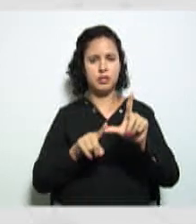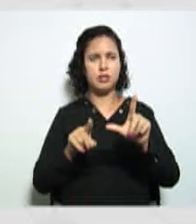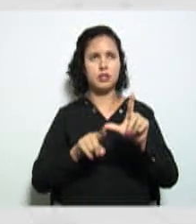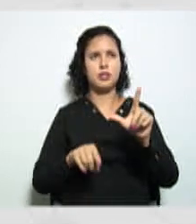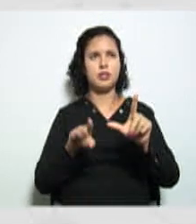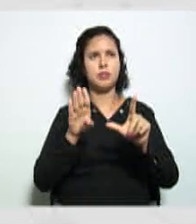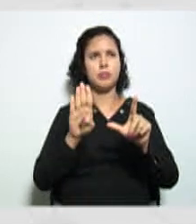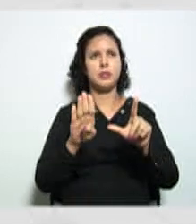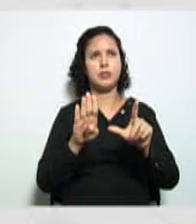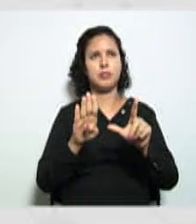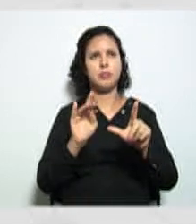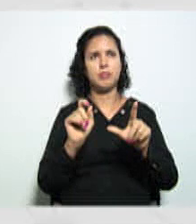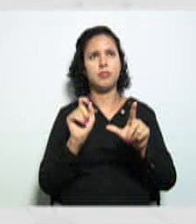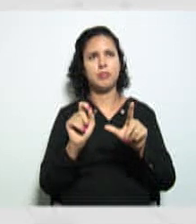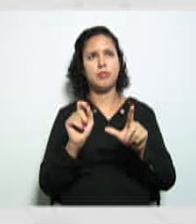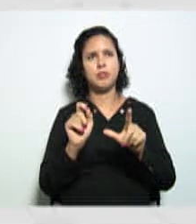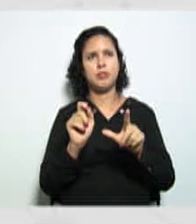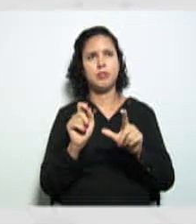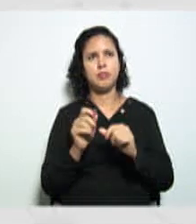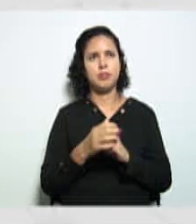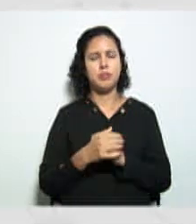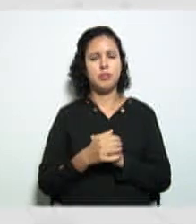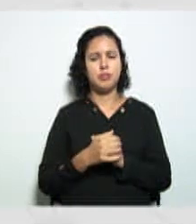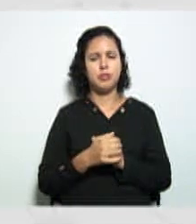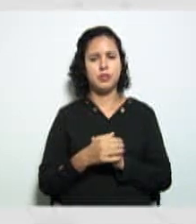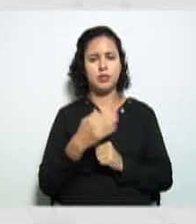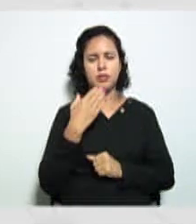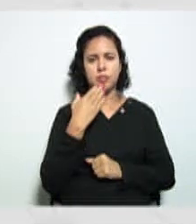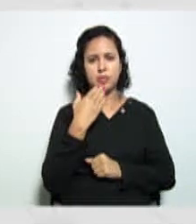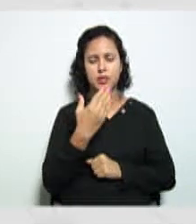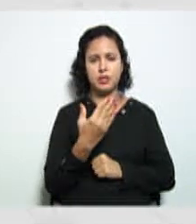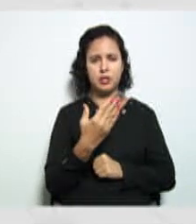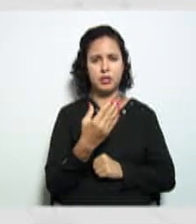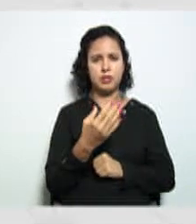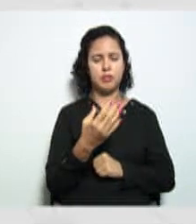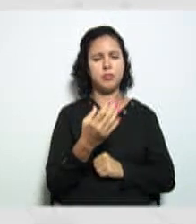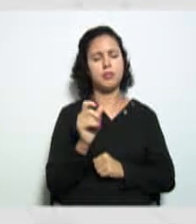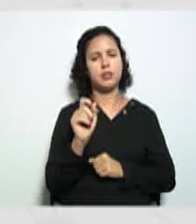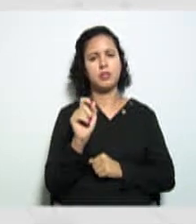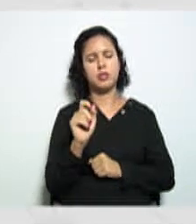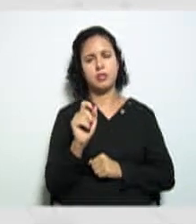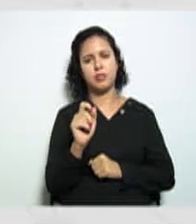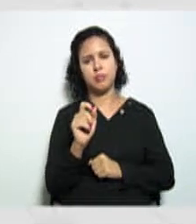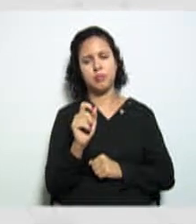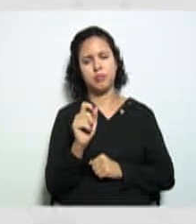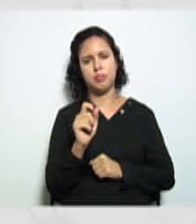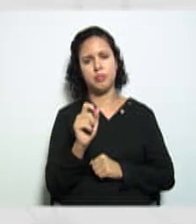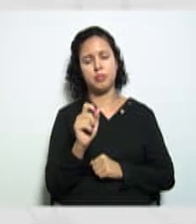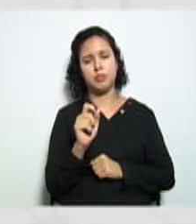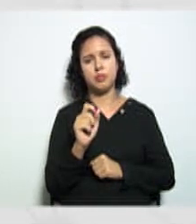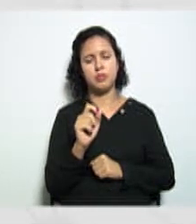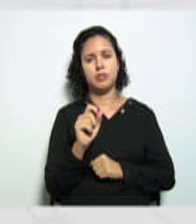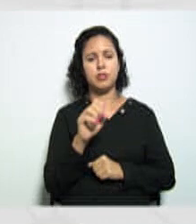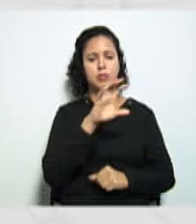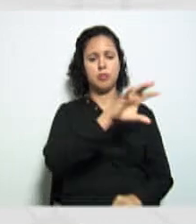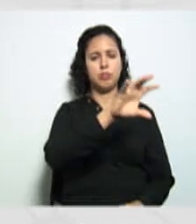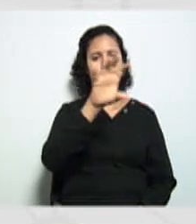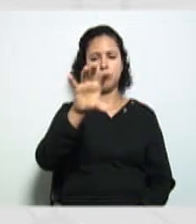2, ela vai pedir para você citar quais são os